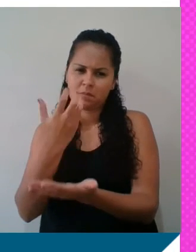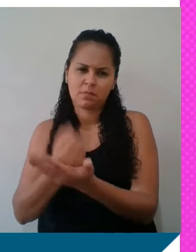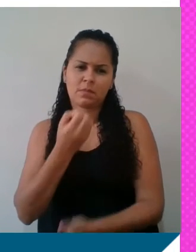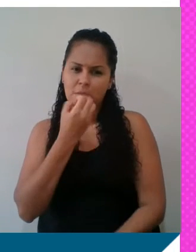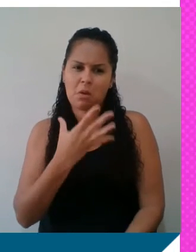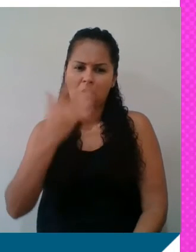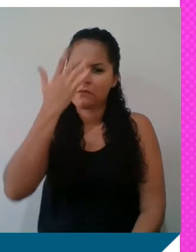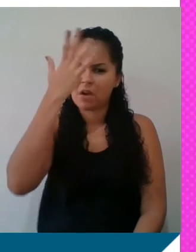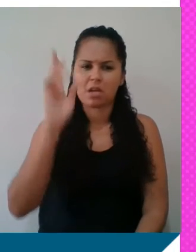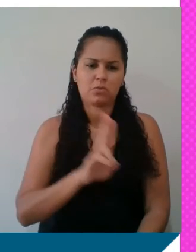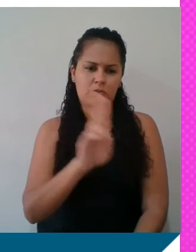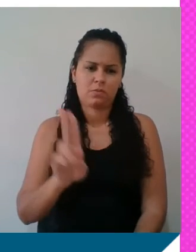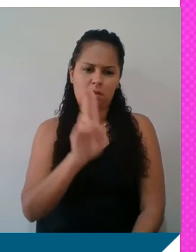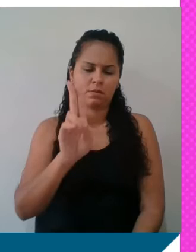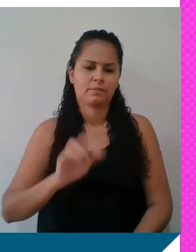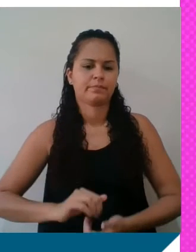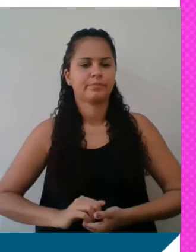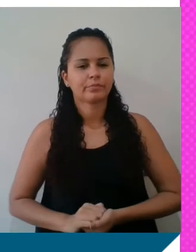bem intuitivo, né? Ele é bem fácil de usar.